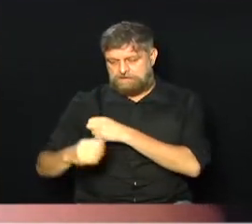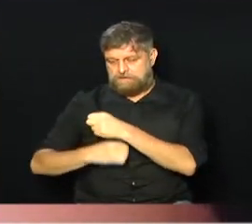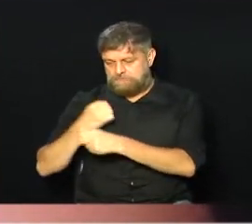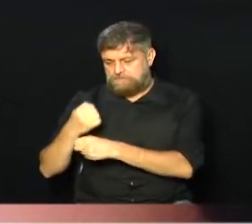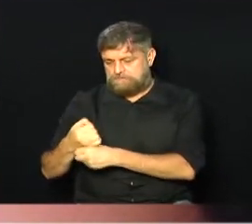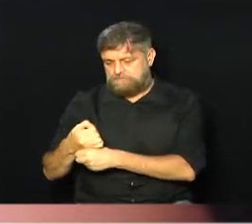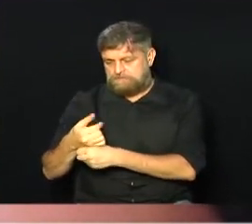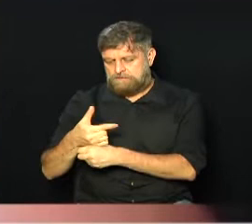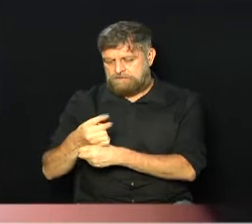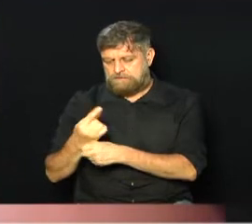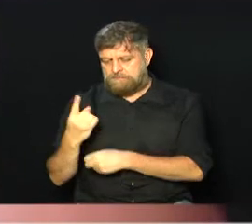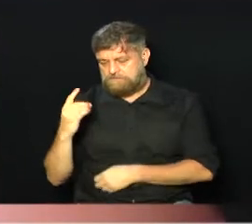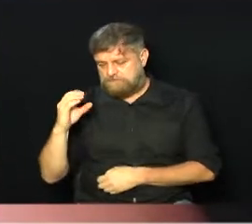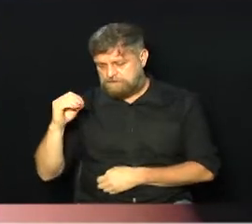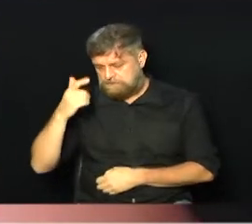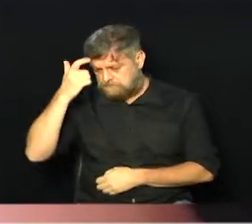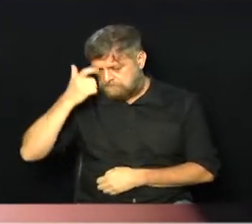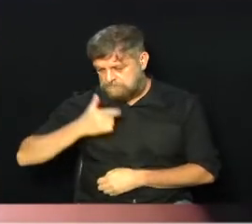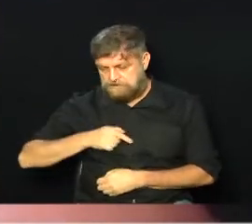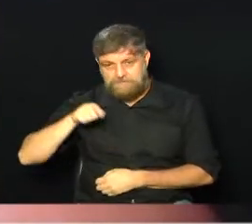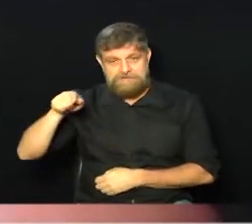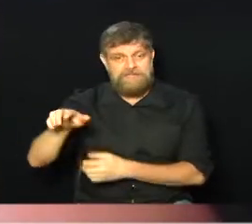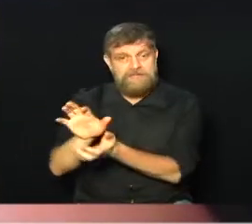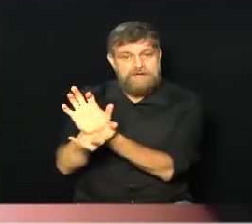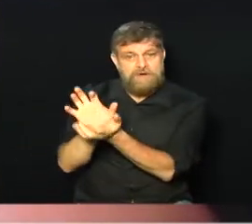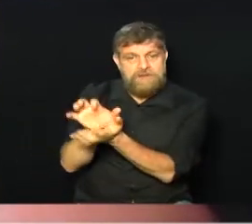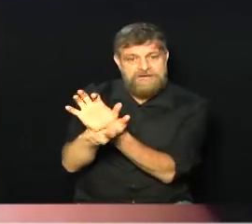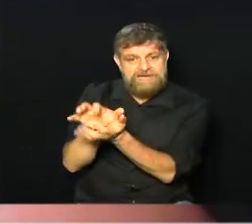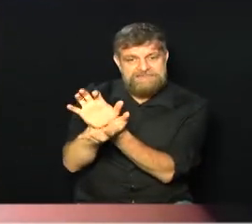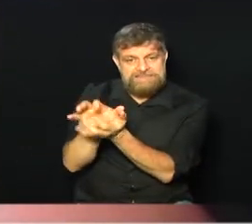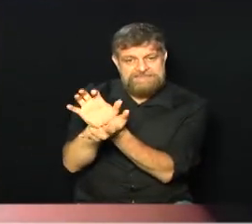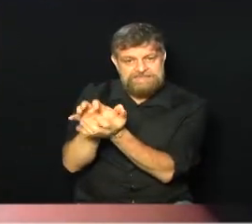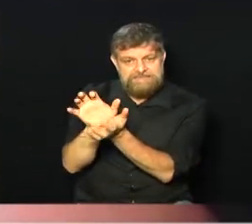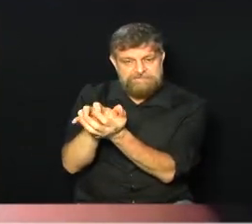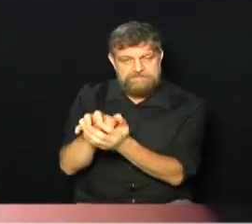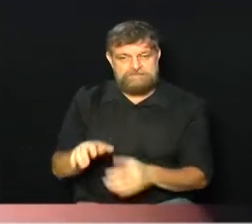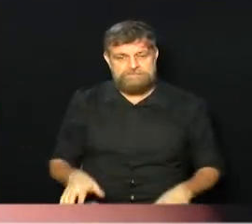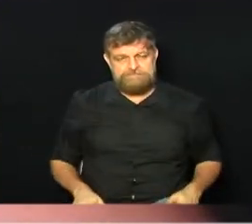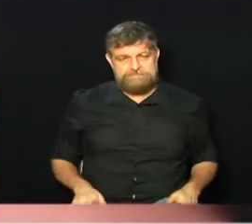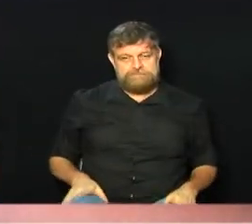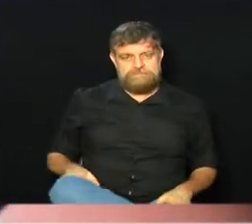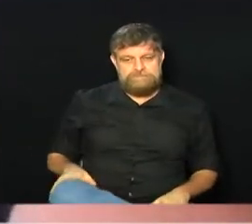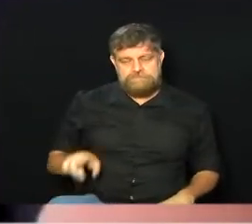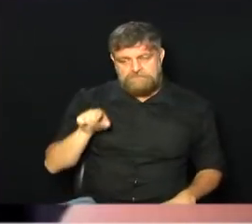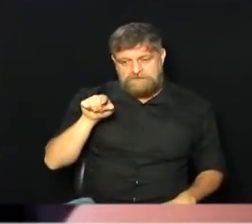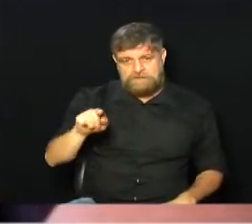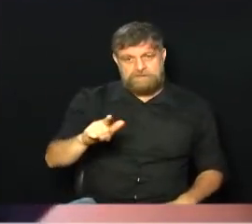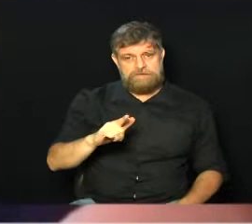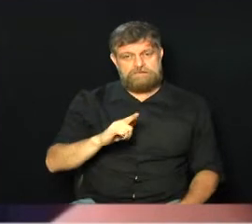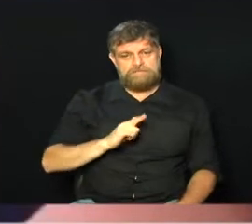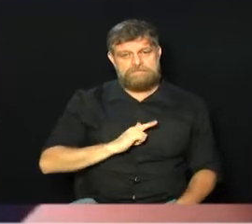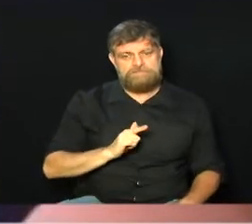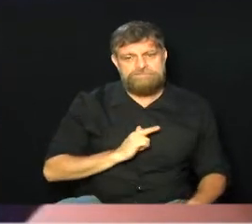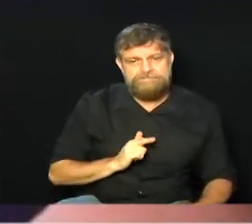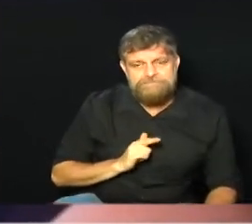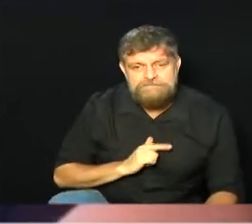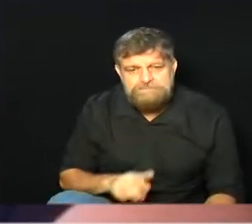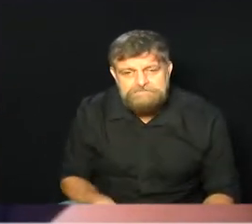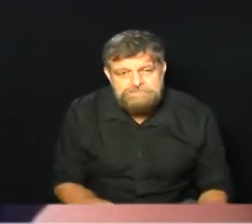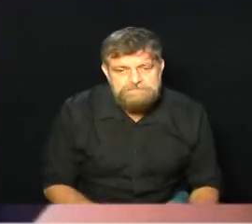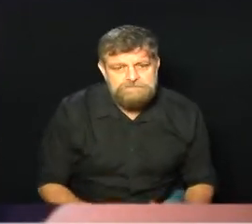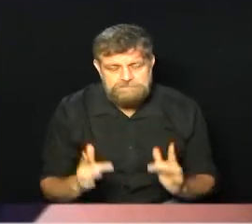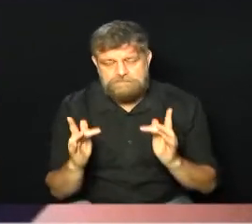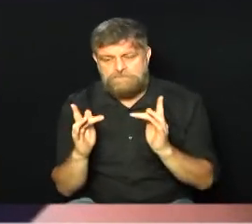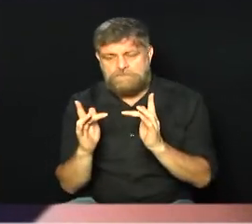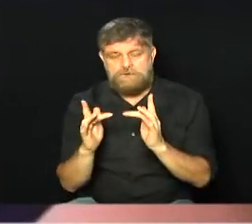na época. Sport Recife, fui para o São Caetano e foi onde eu tive uma... Tinha contrato de